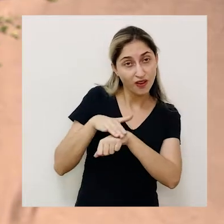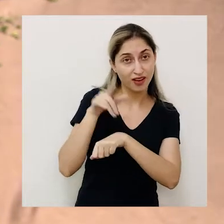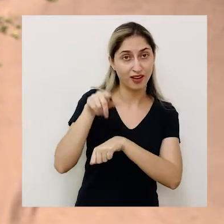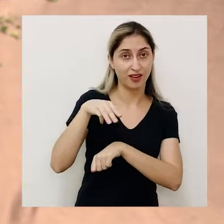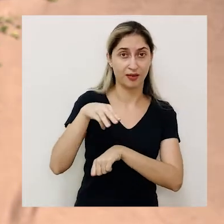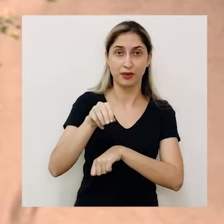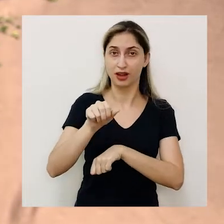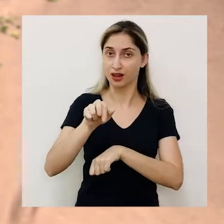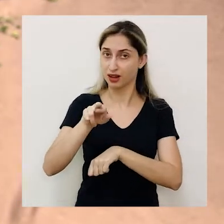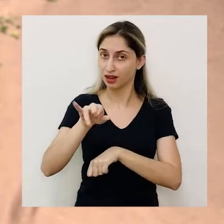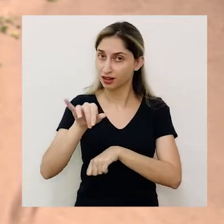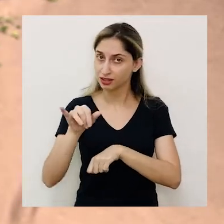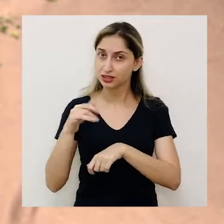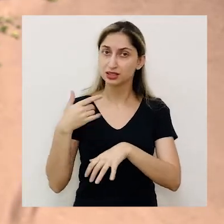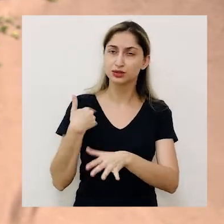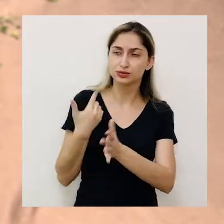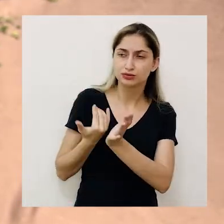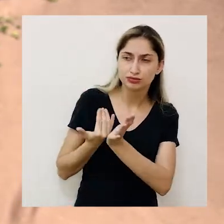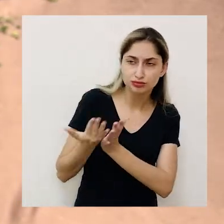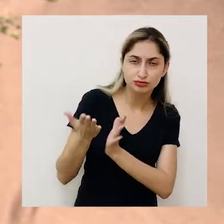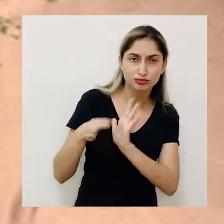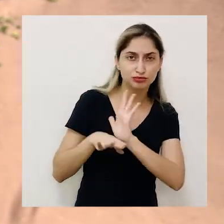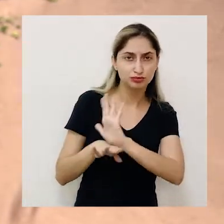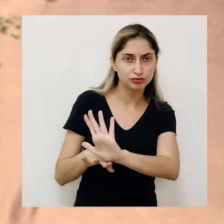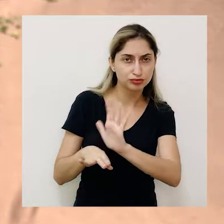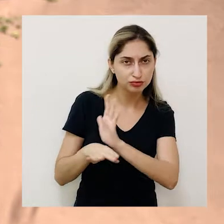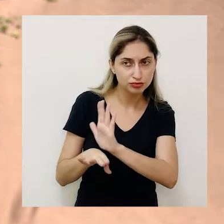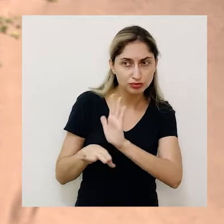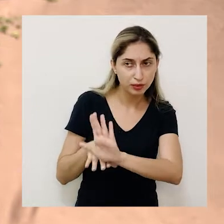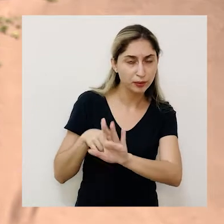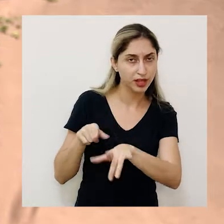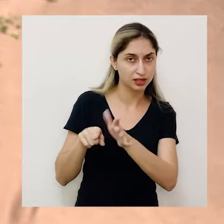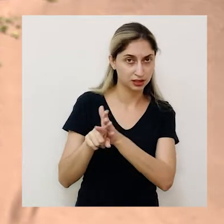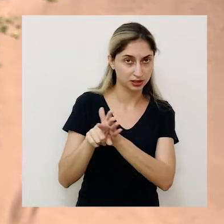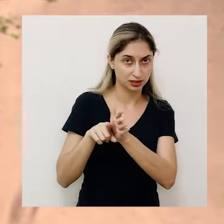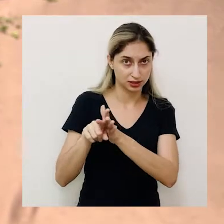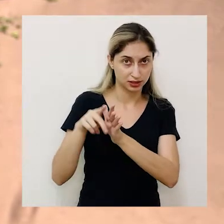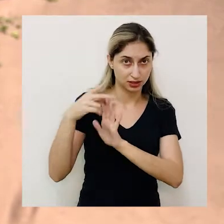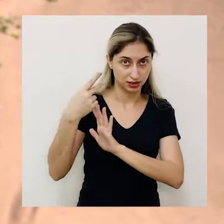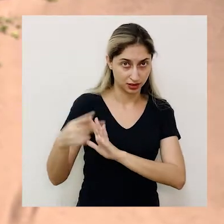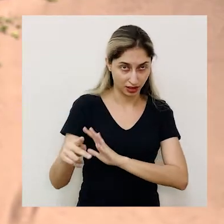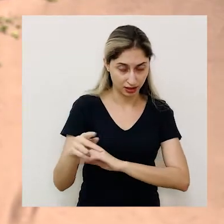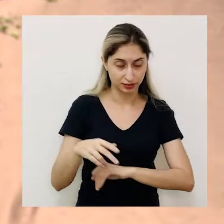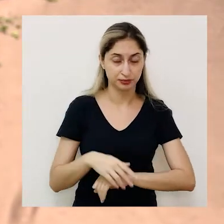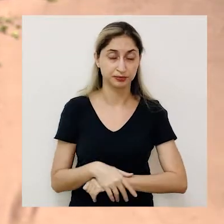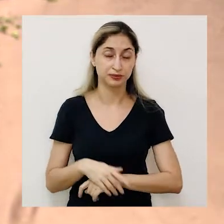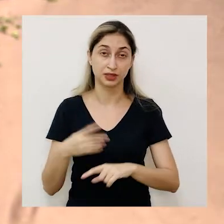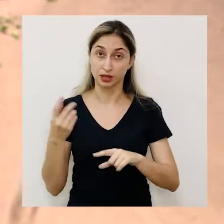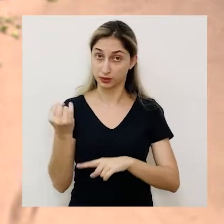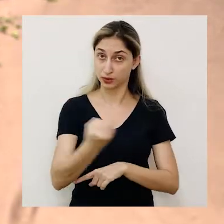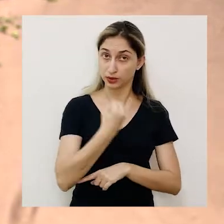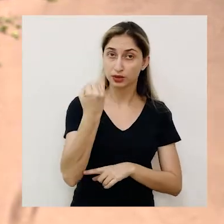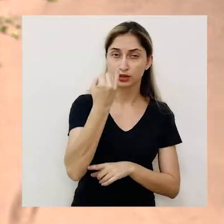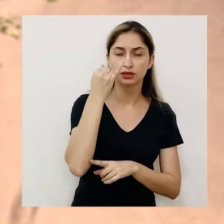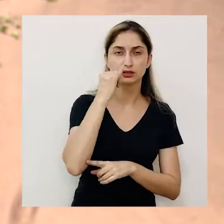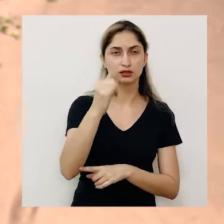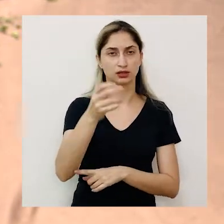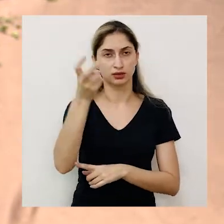trabalhar uma ideia de intuição na pesquisa dela, E é importante a gente dizer que a